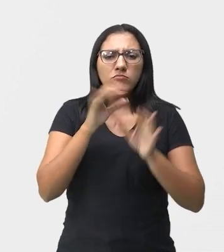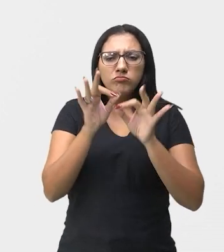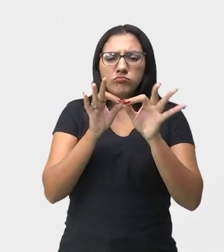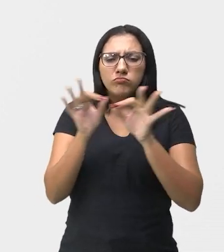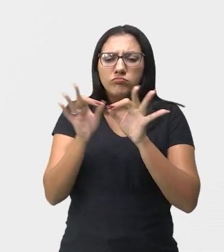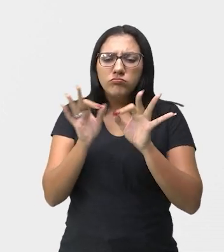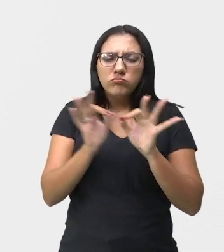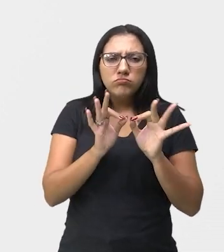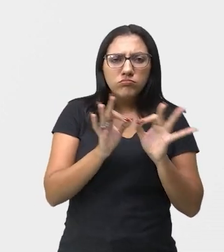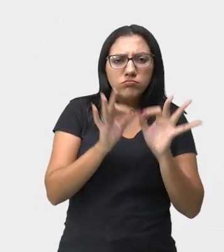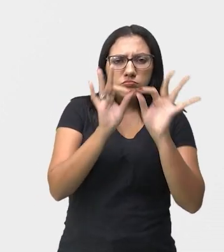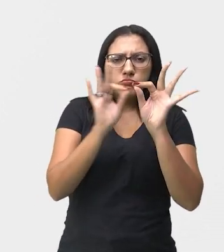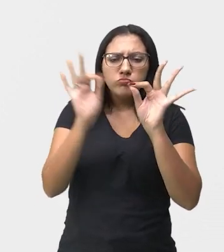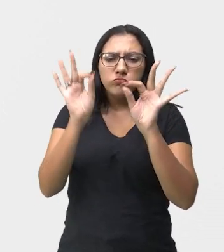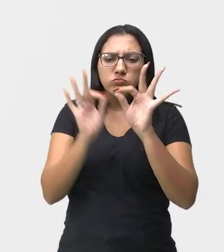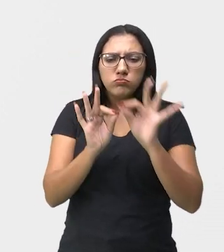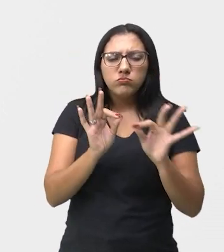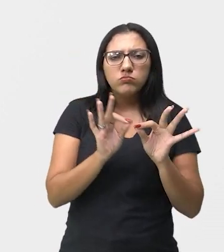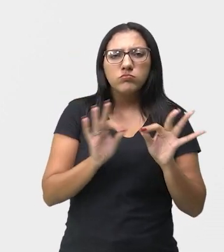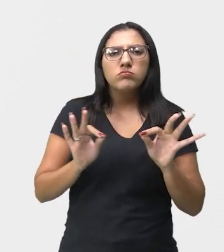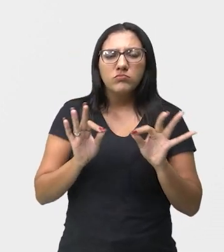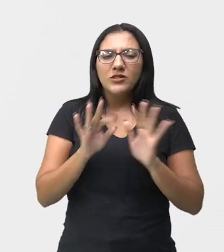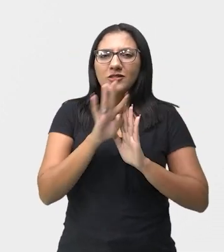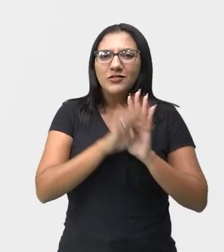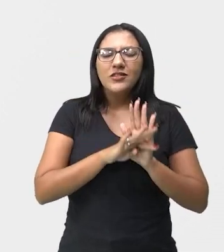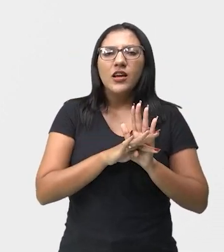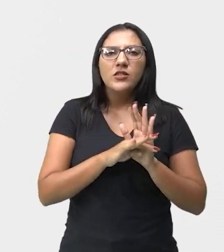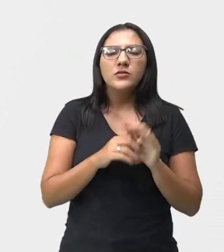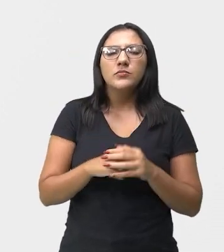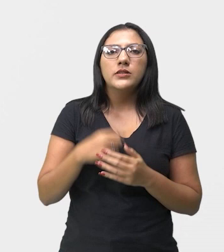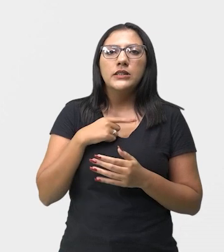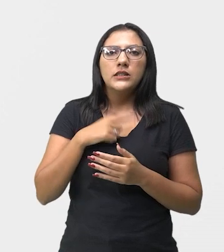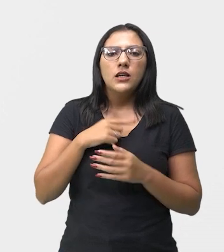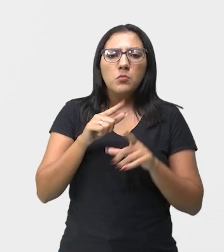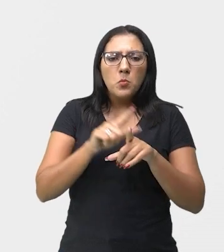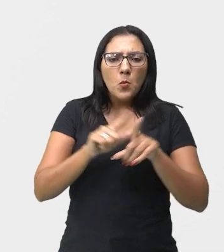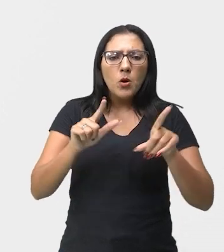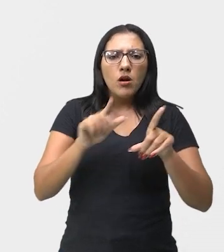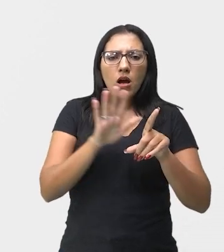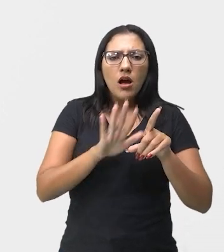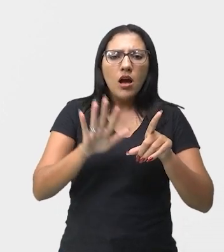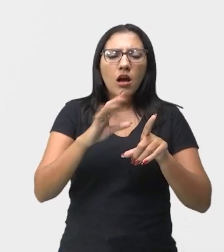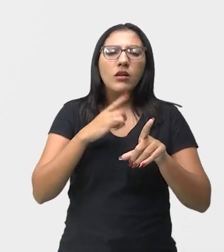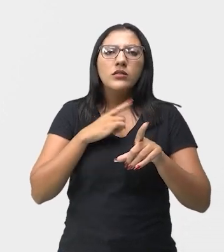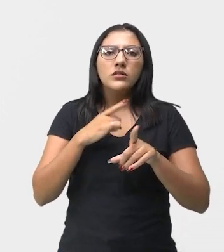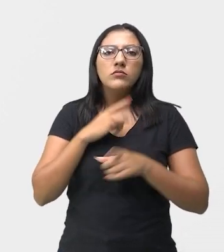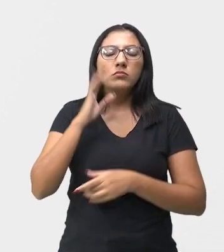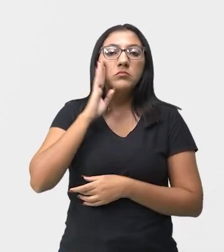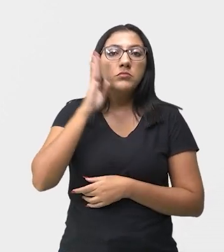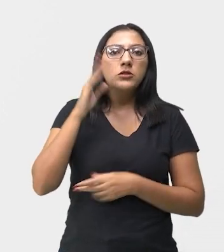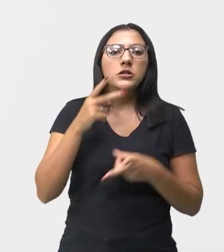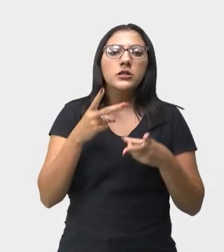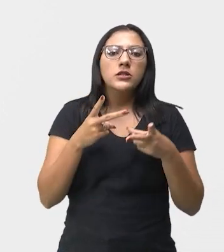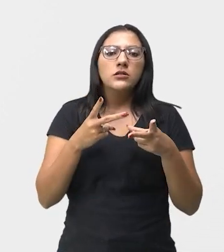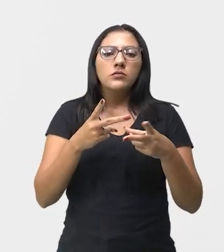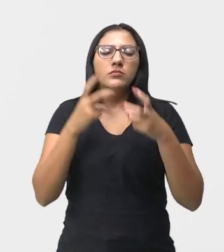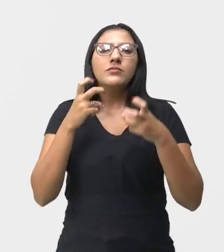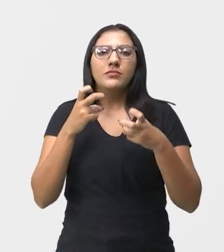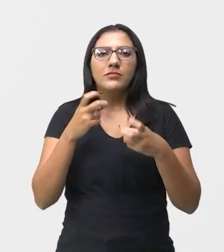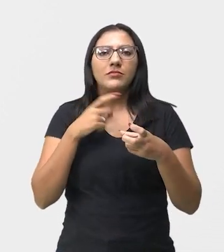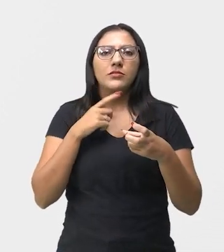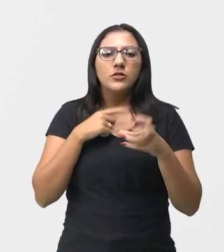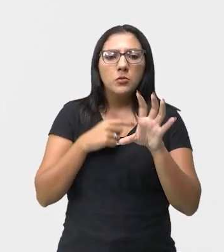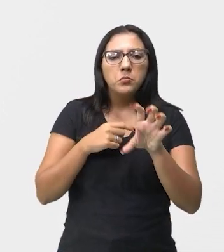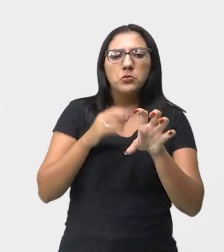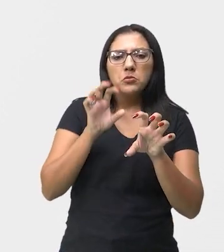para o lugar onde está a informação. A informação está dispersa ali, espalhada, acima, abaixo, mas os espaços em branco